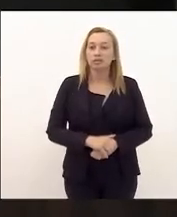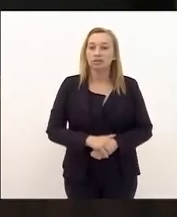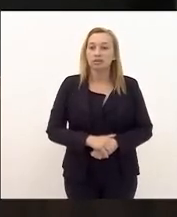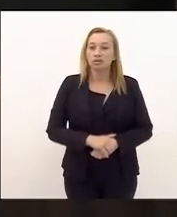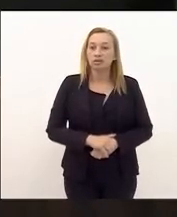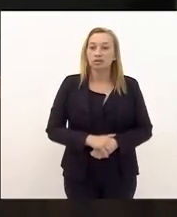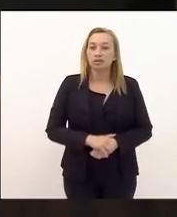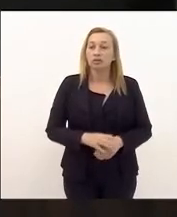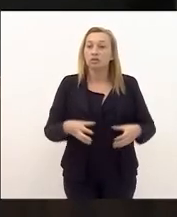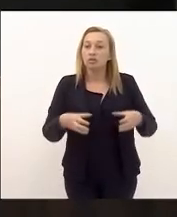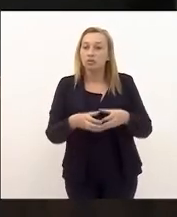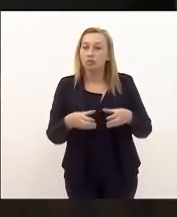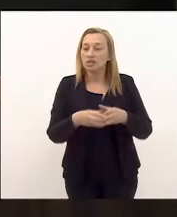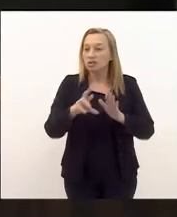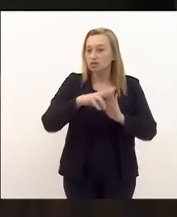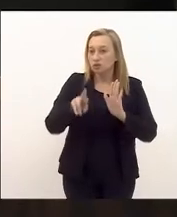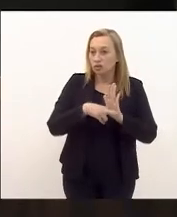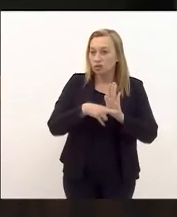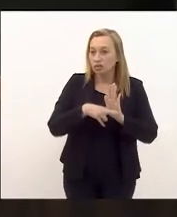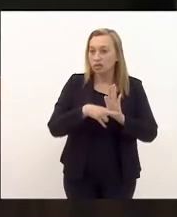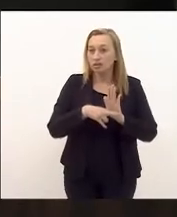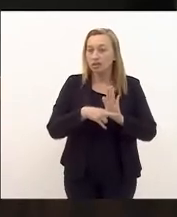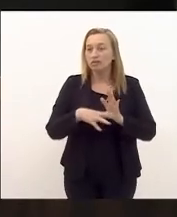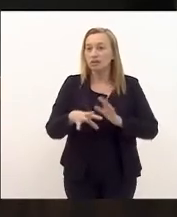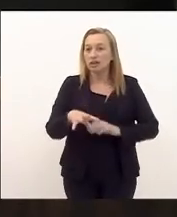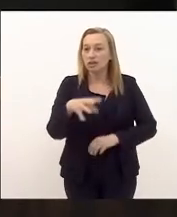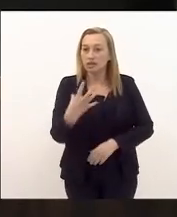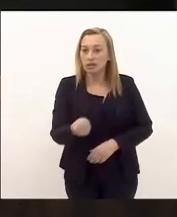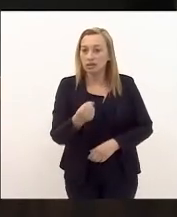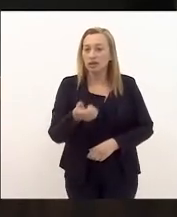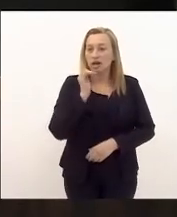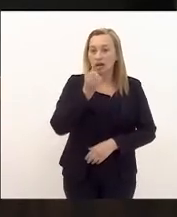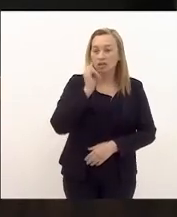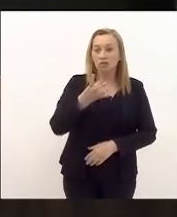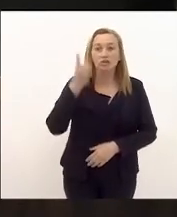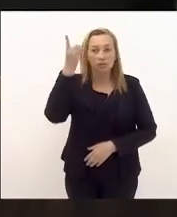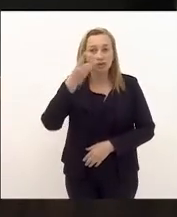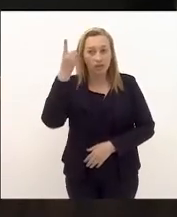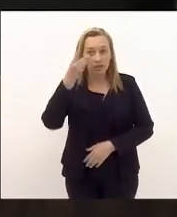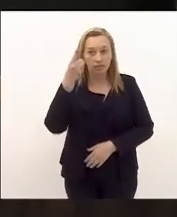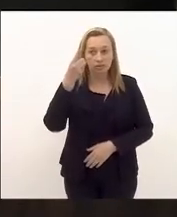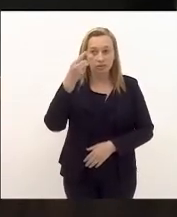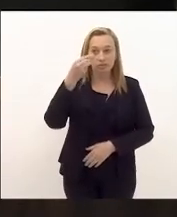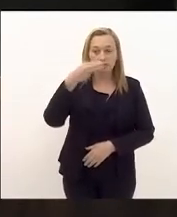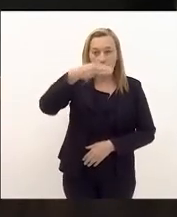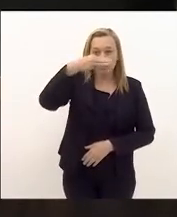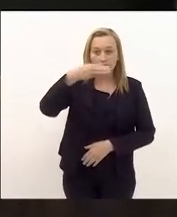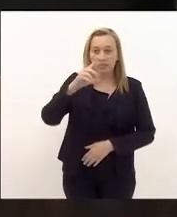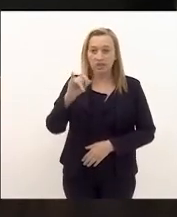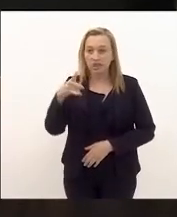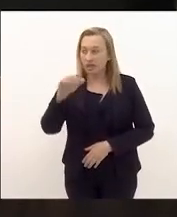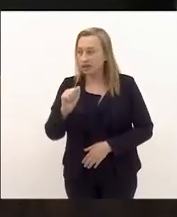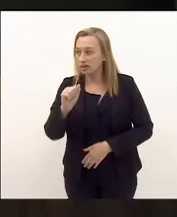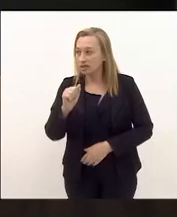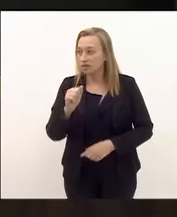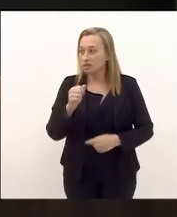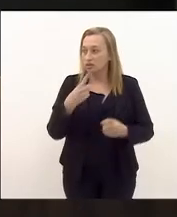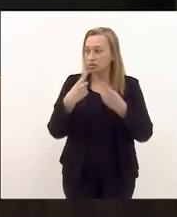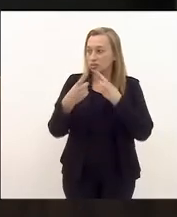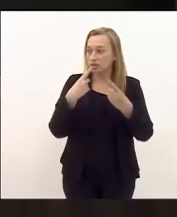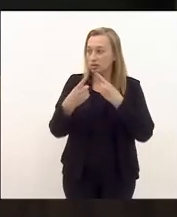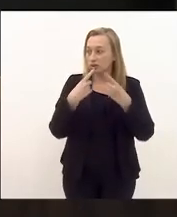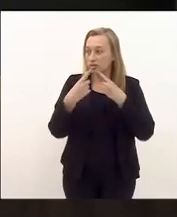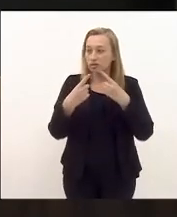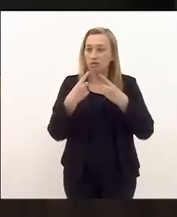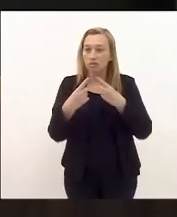Parecer da Comissão de Normas Internas e Proposições Externas é favorável. Relator, deputado Márcio Canella. Em discussão. Não havendo quem queira discutir, se há